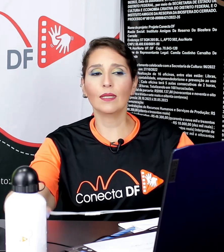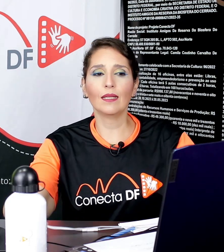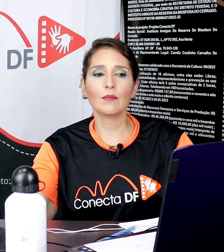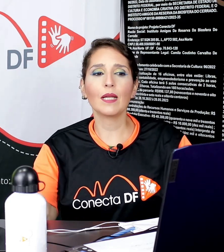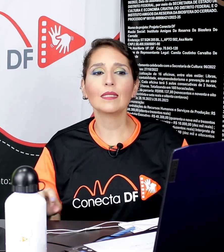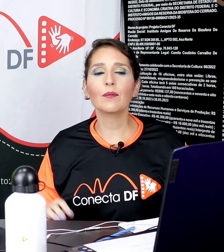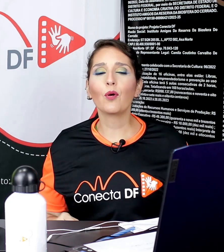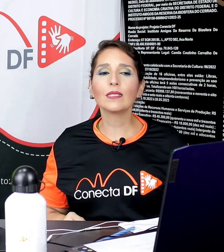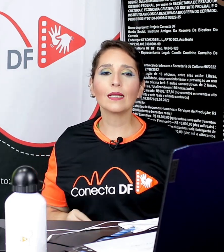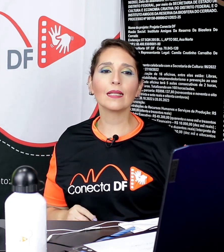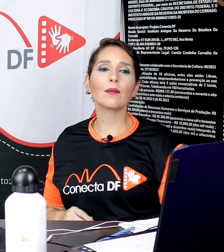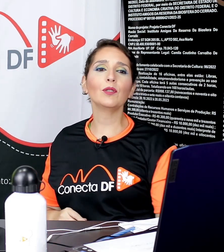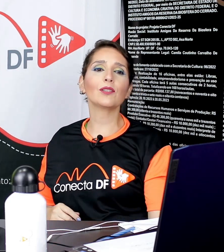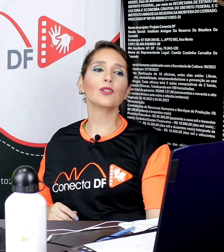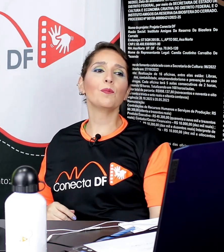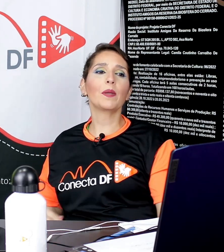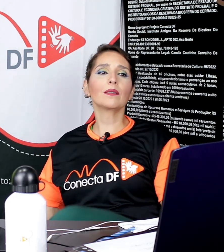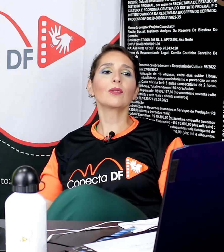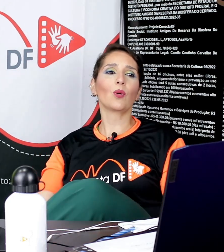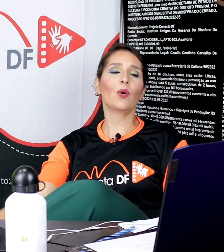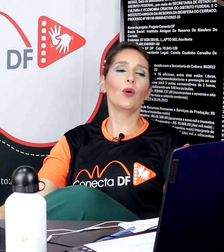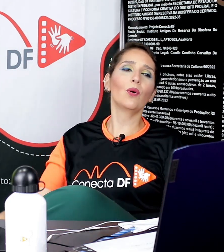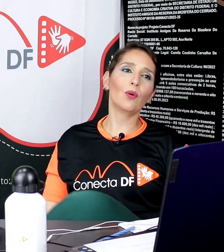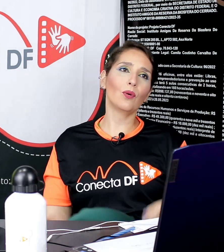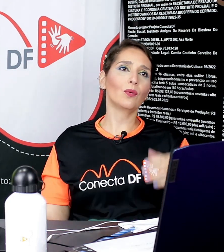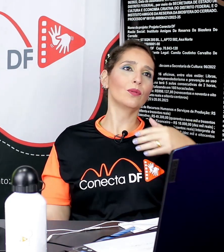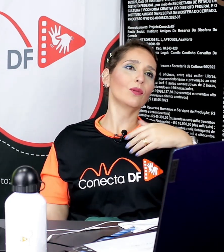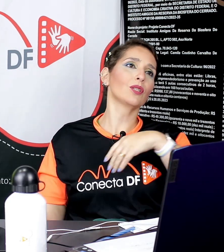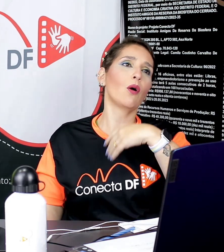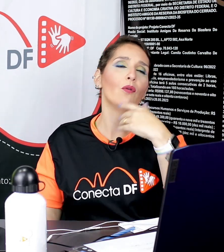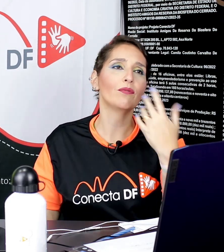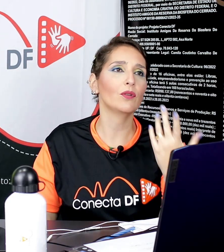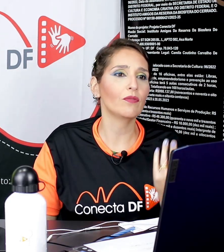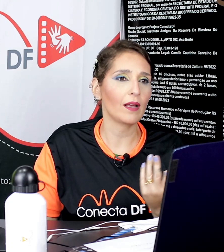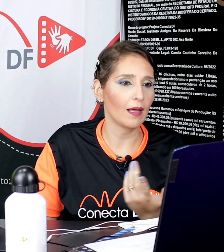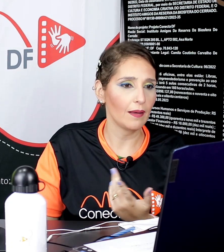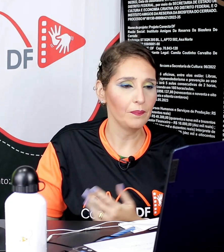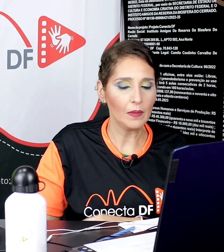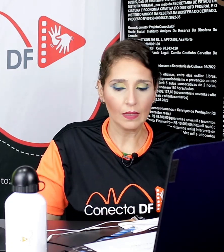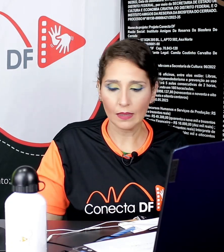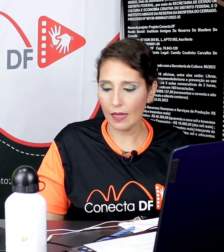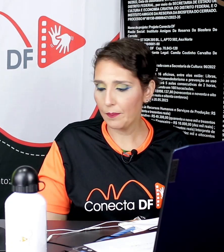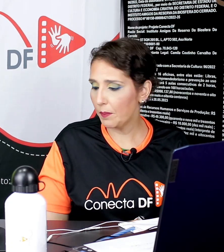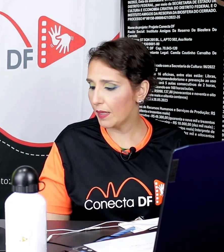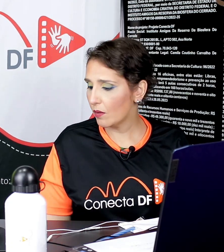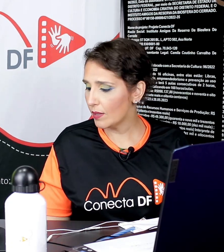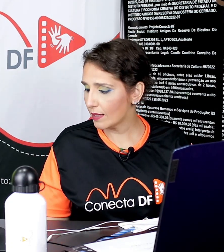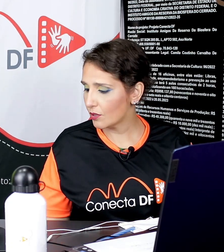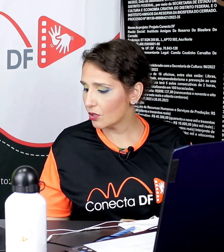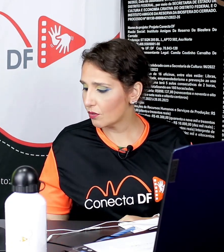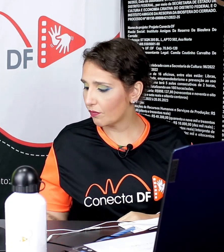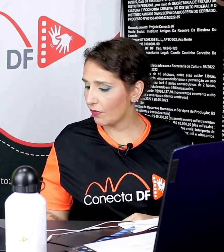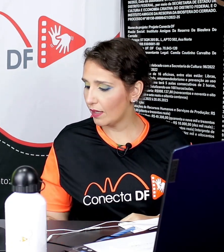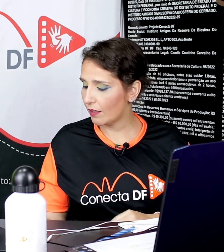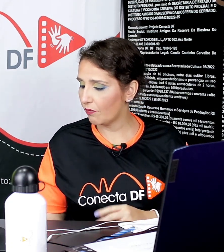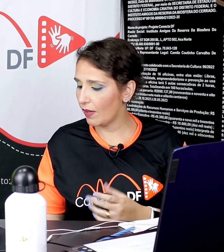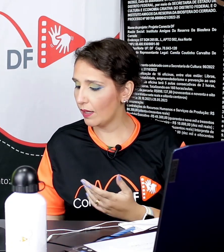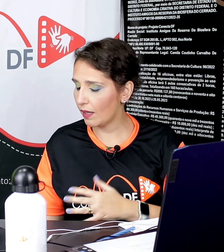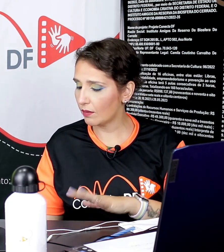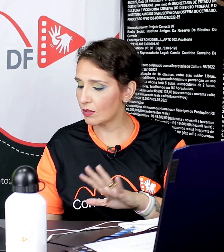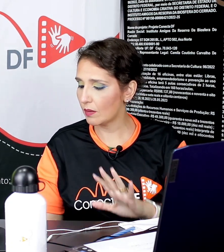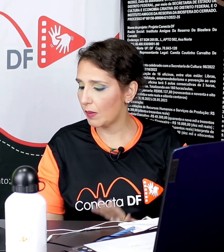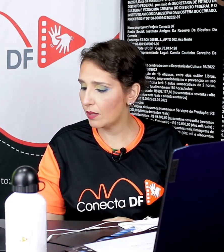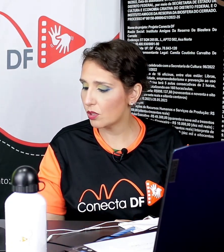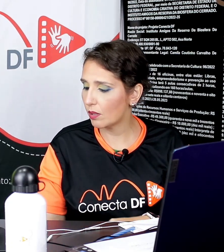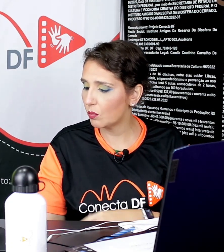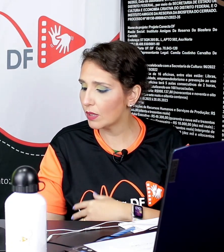não ditas, mas que com certeza muita gente pensou ou já ouviu falar. Tá? A primeira coisa que a gente vê, que vem